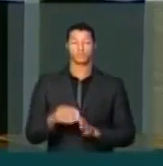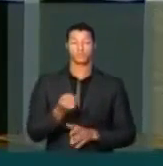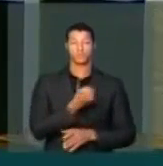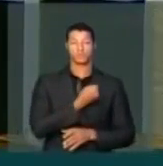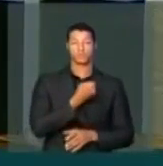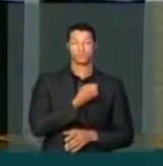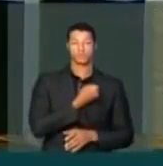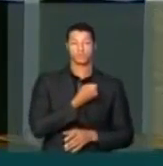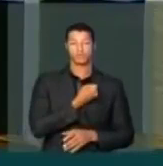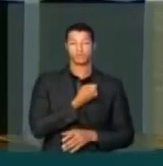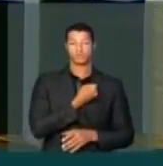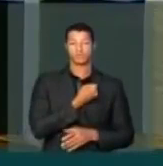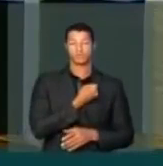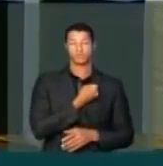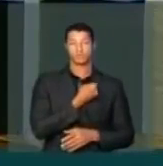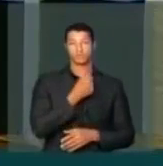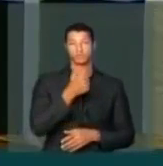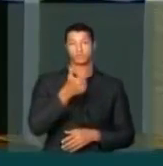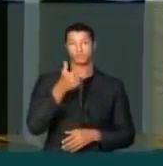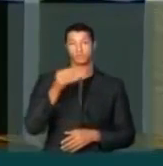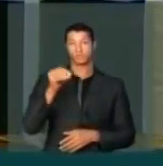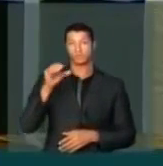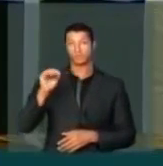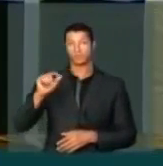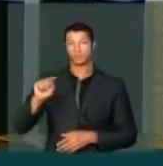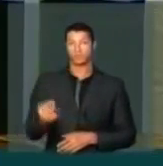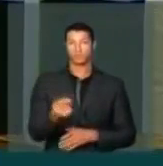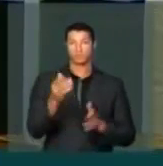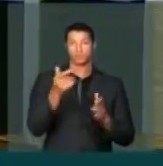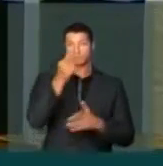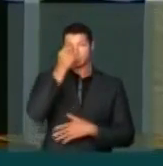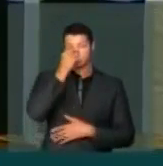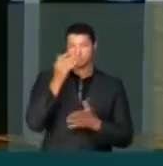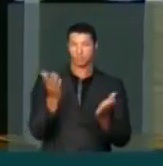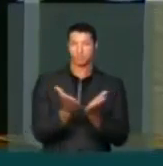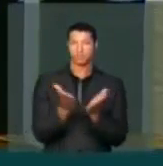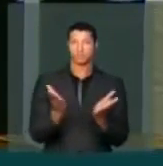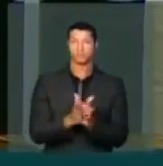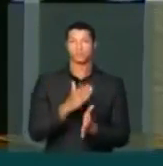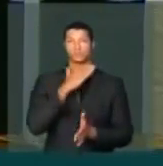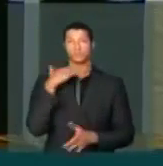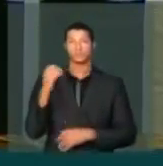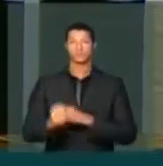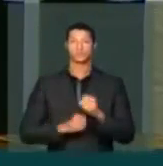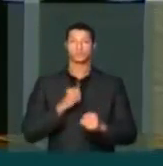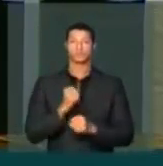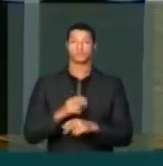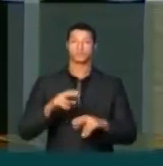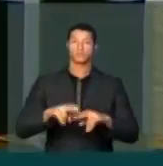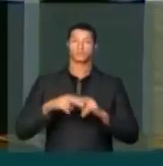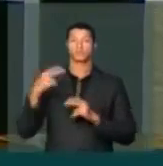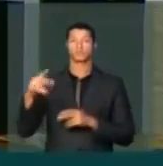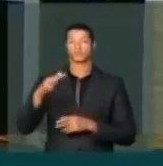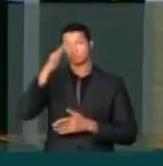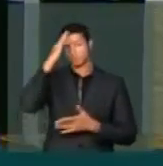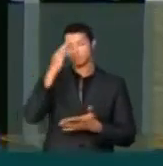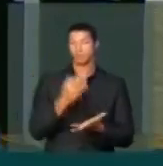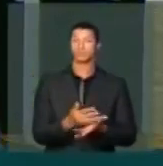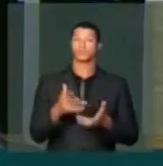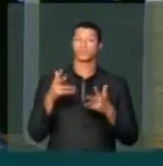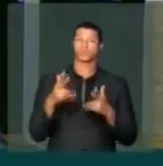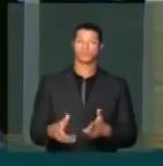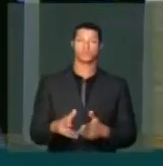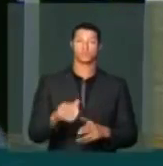número de 100 mil cristãos mortos todos os anos por causa da sua fé,